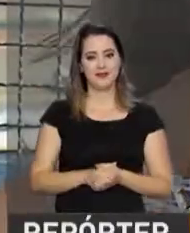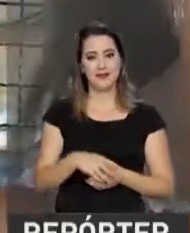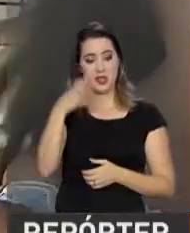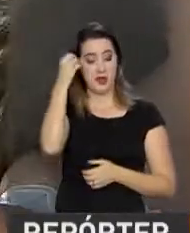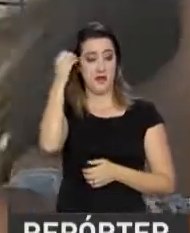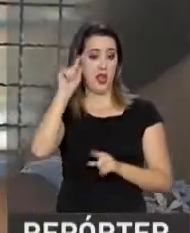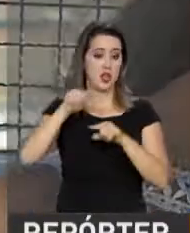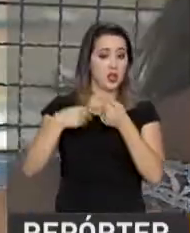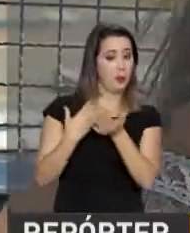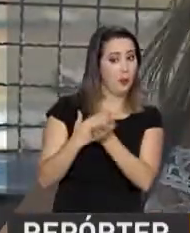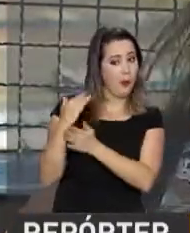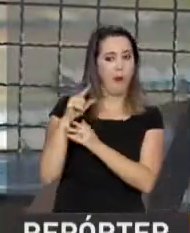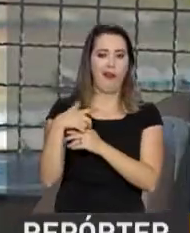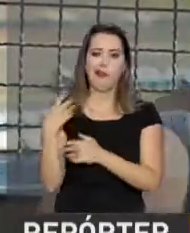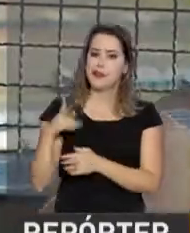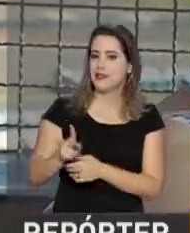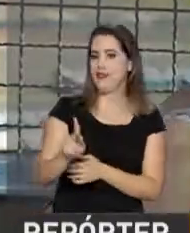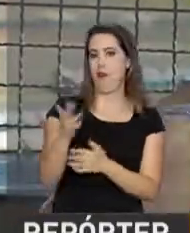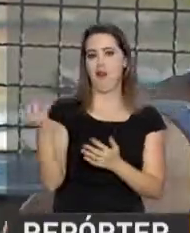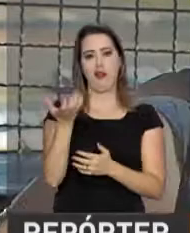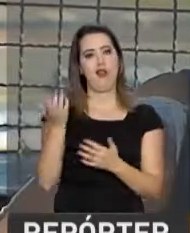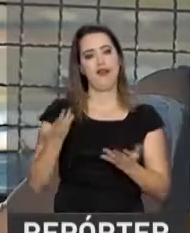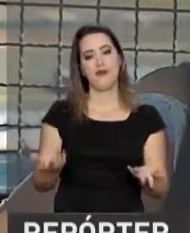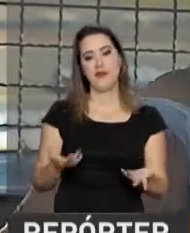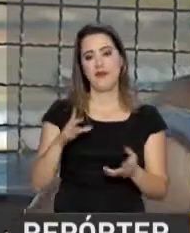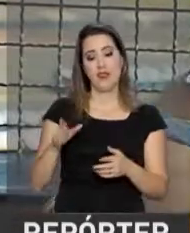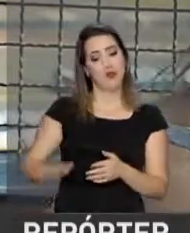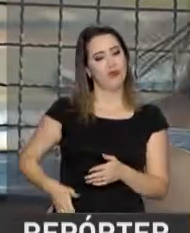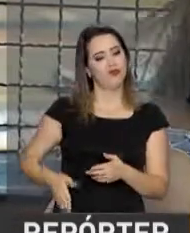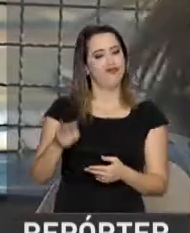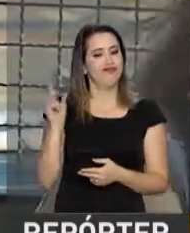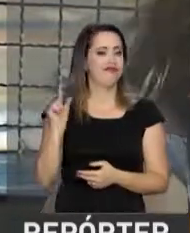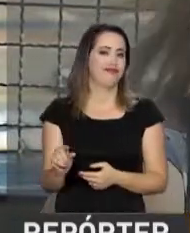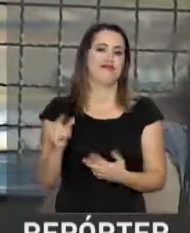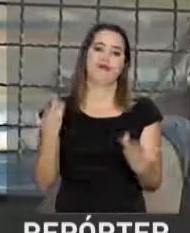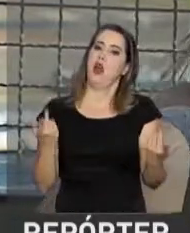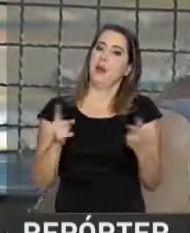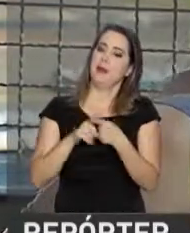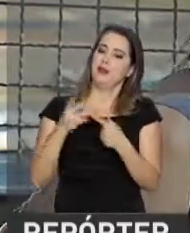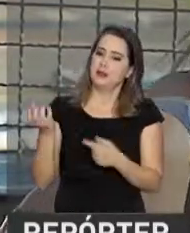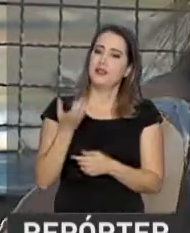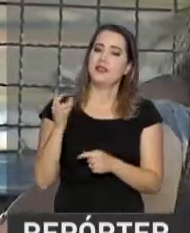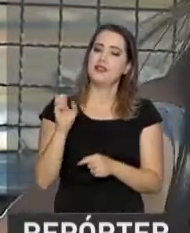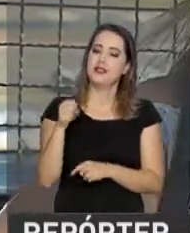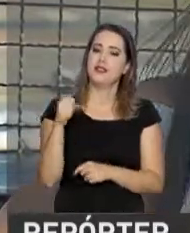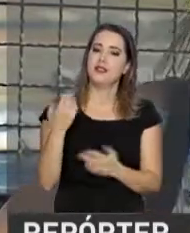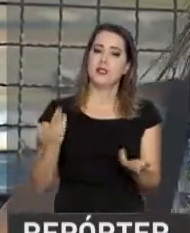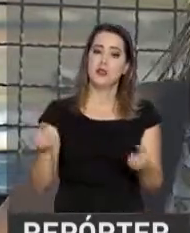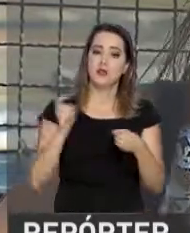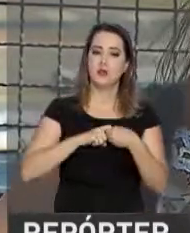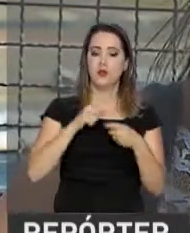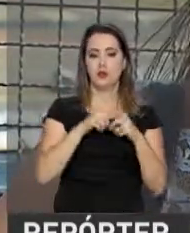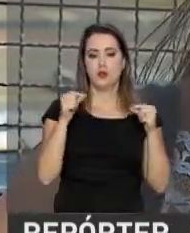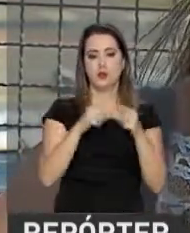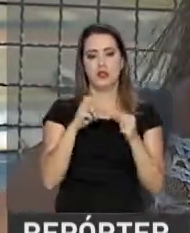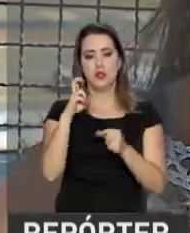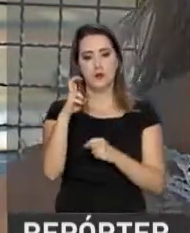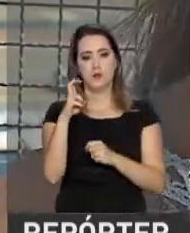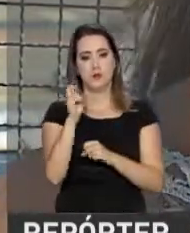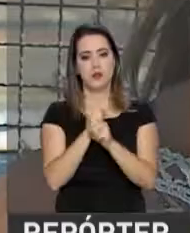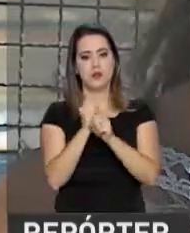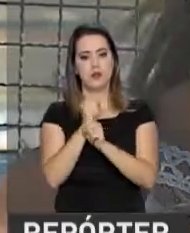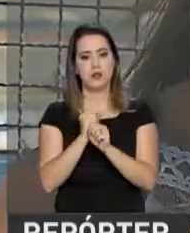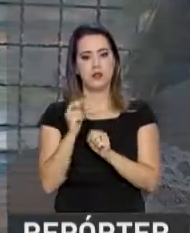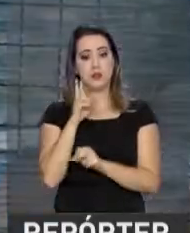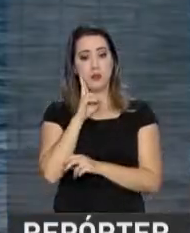negócio, né? Depois que você pega gosto, você quer fazer sempre. Às vezes o bolso que não ajuda. Mas a gente pretende sim. Voltar para Brasília, eu pretendo daqui uns 5 anos, justamente